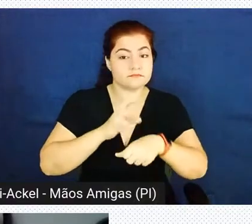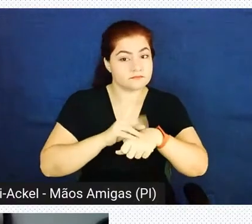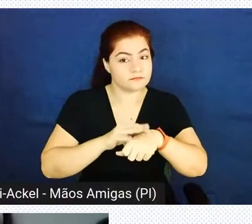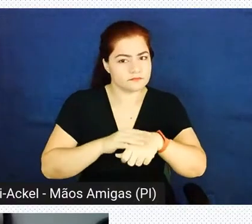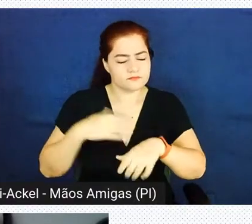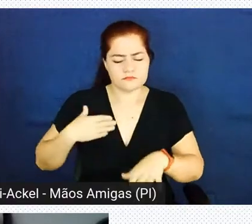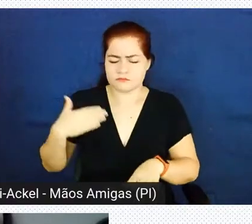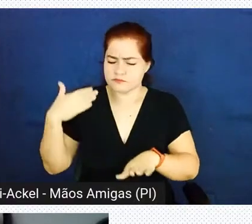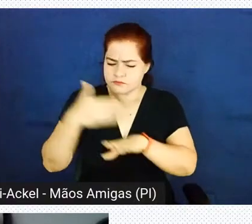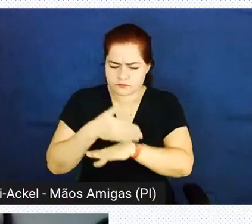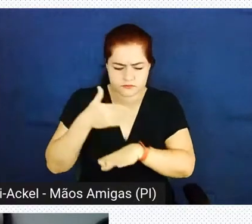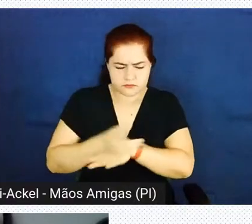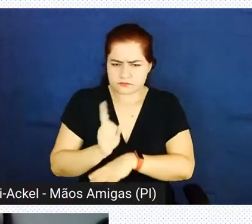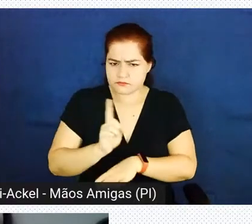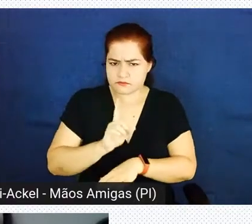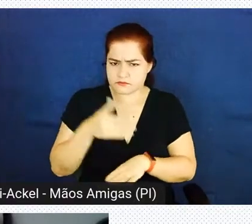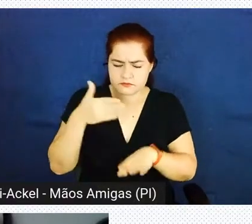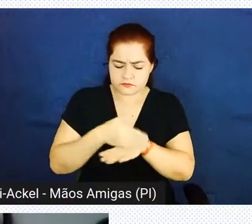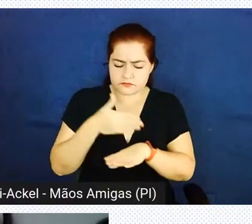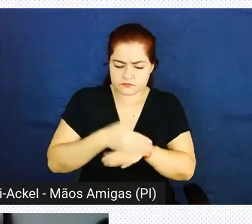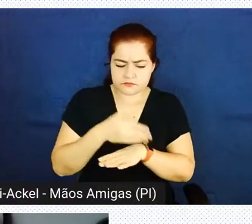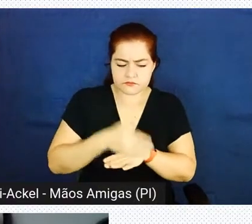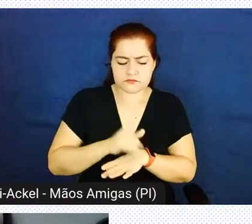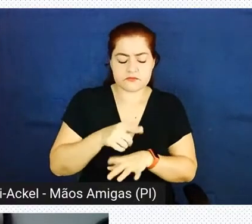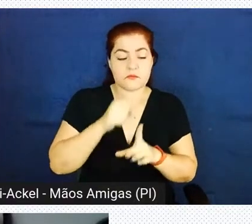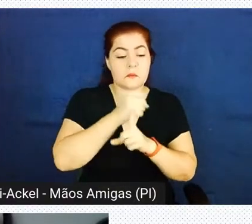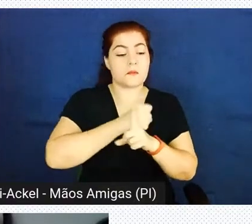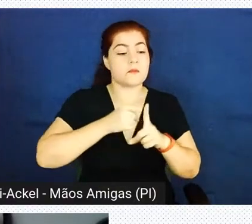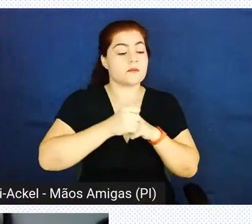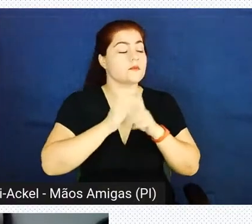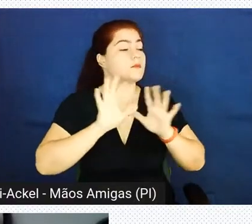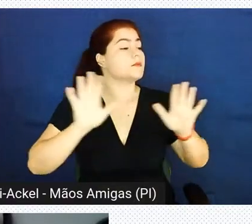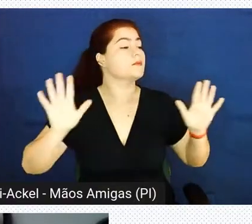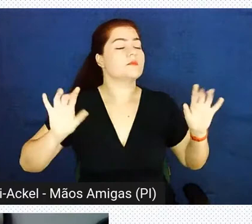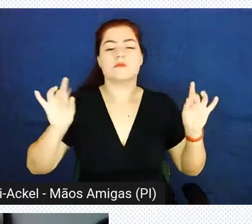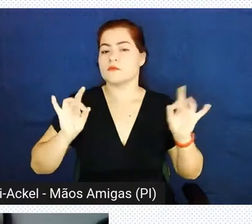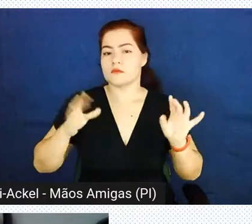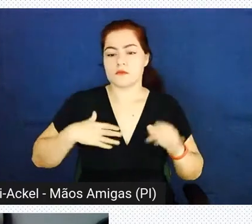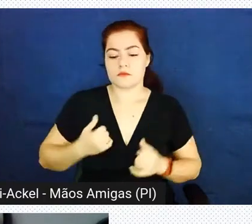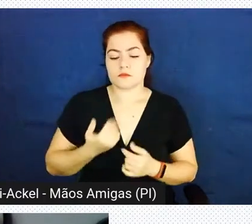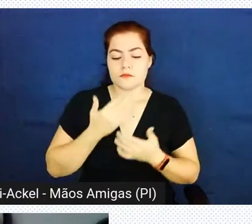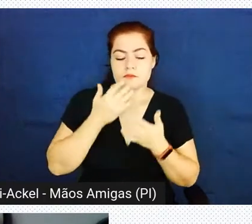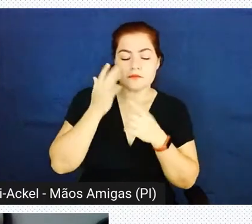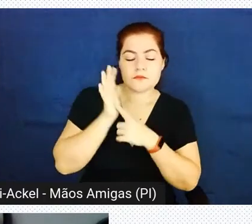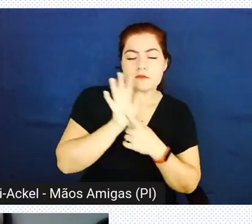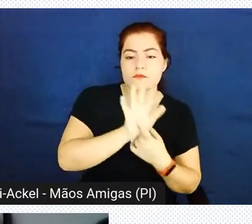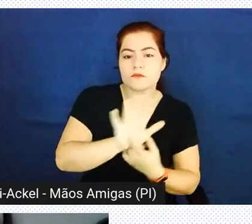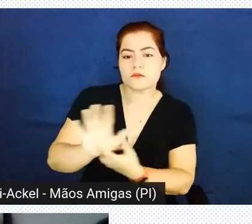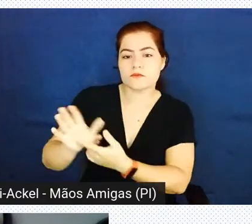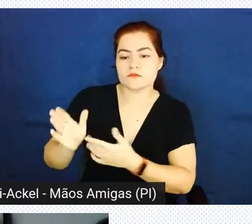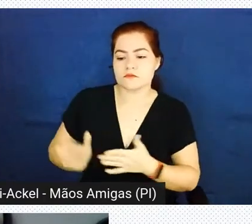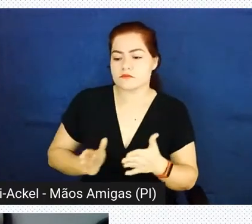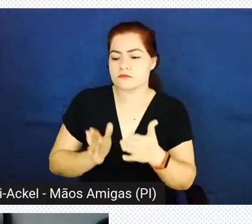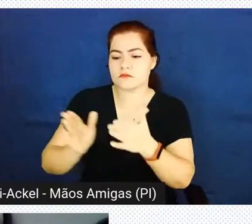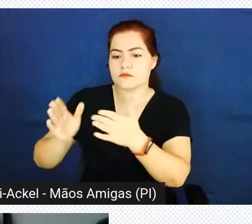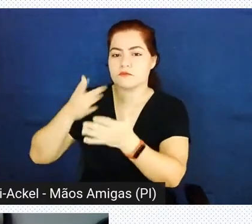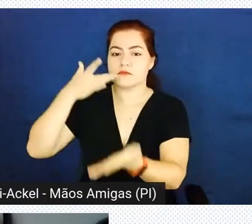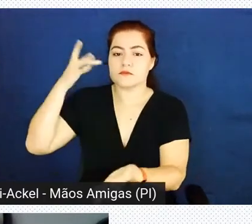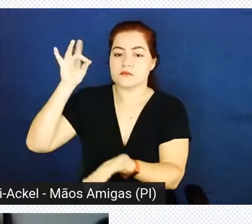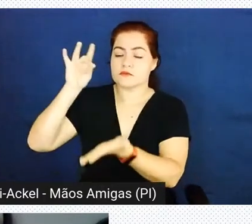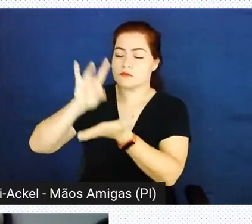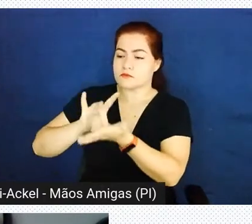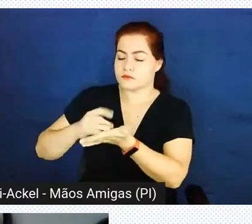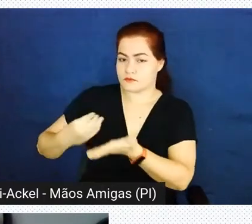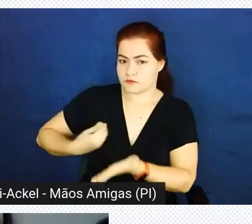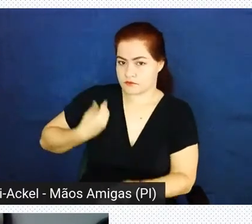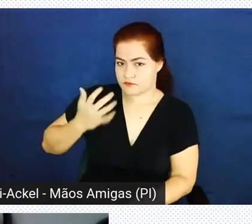o caminho da verdadeira riqueza. Só que Amélia descreve que eram